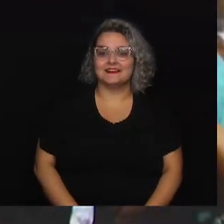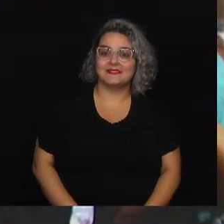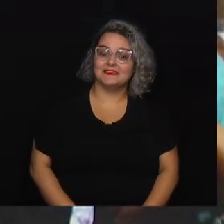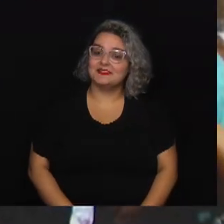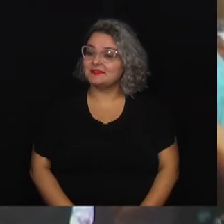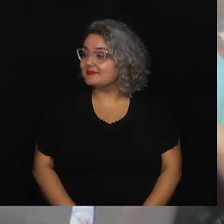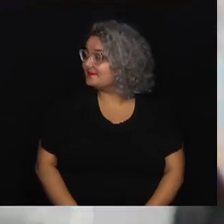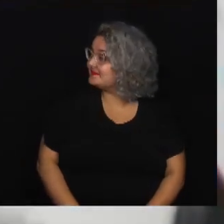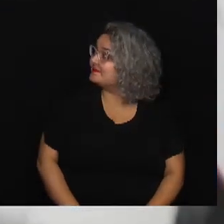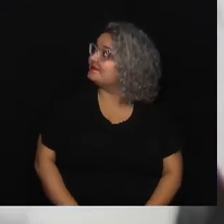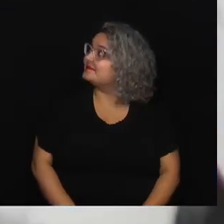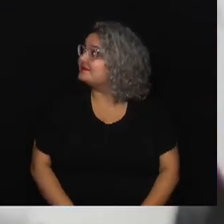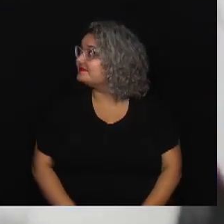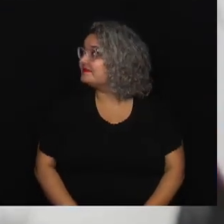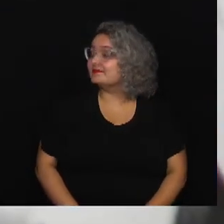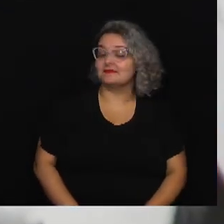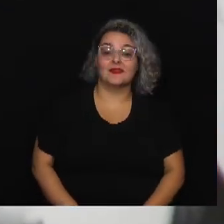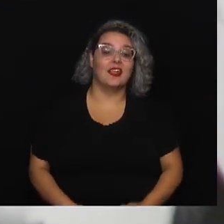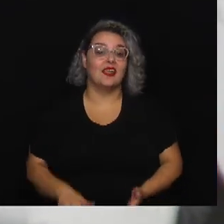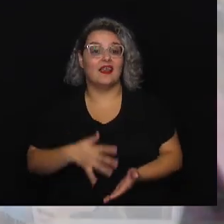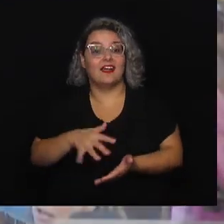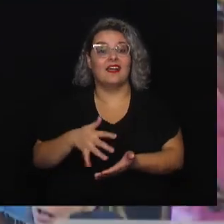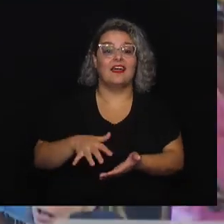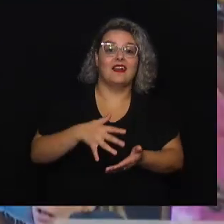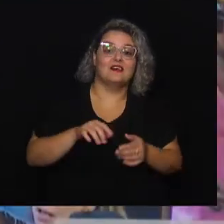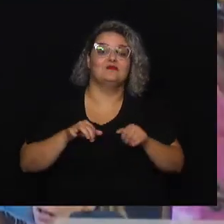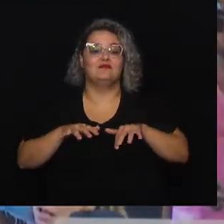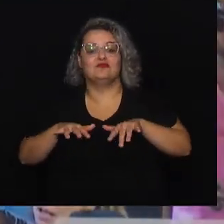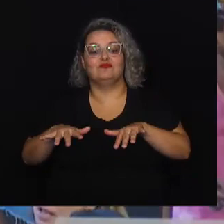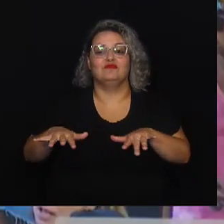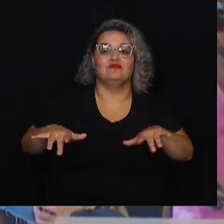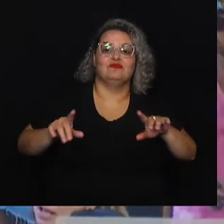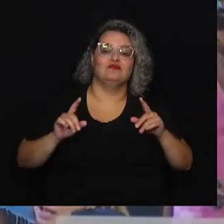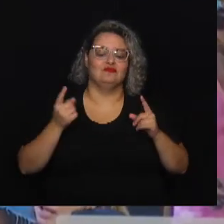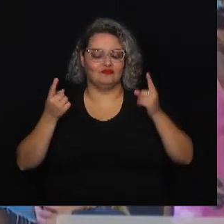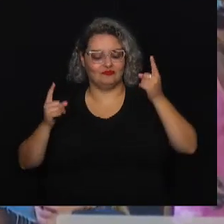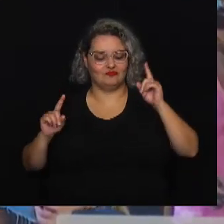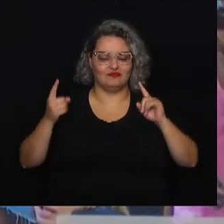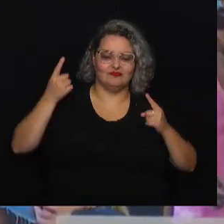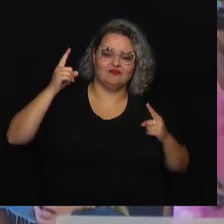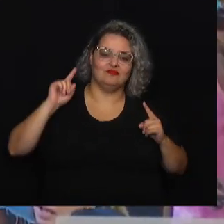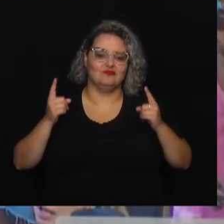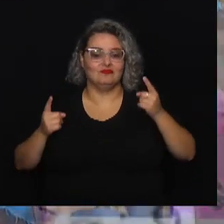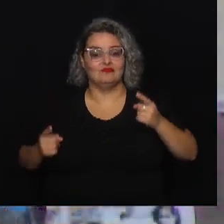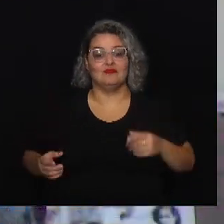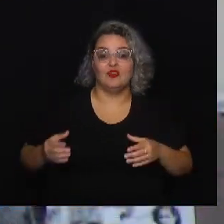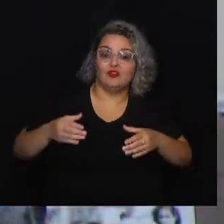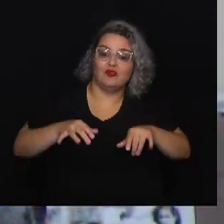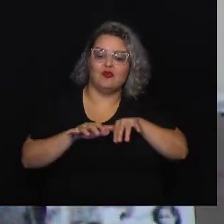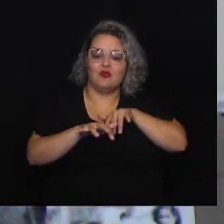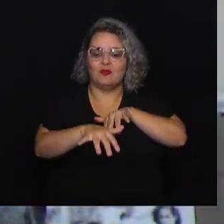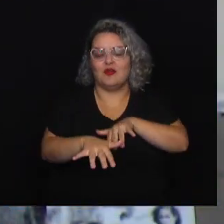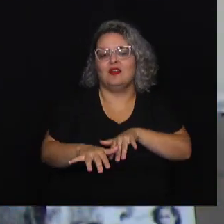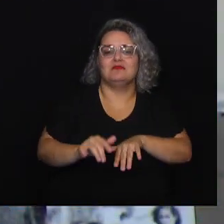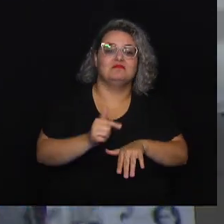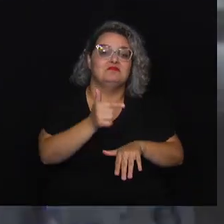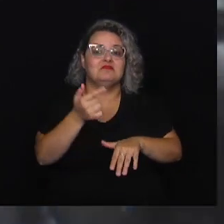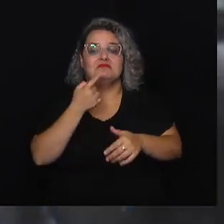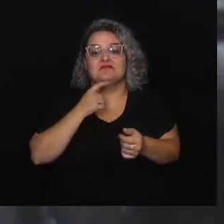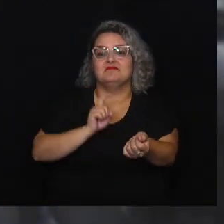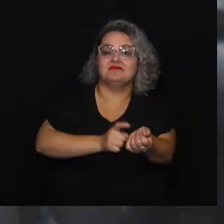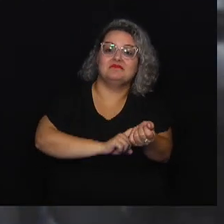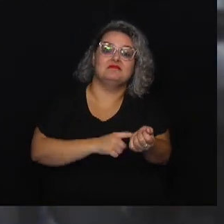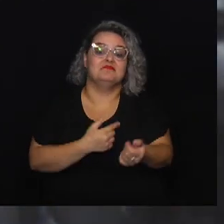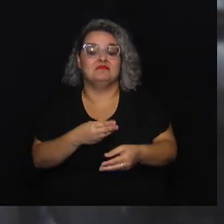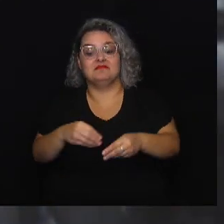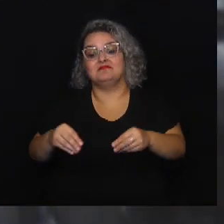É carnaval e o samba incendeia, a minha vila é nem sangue nem areia. É carnaval e